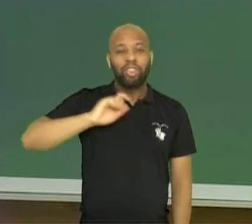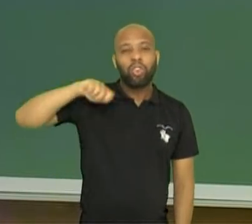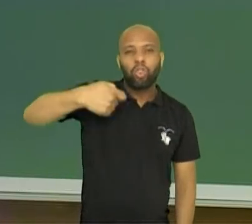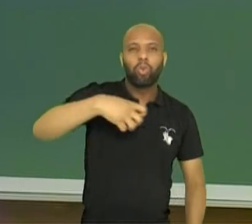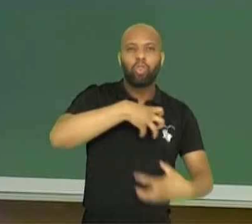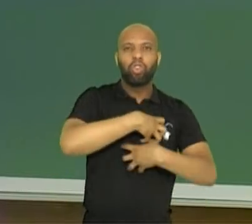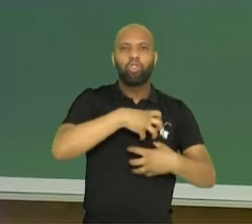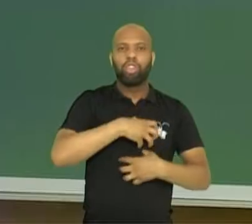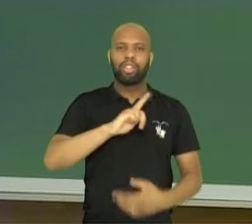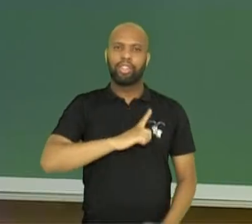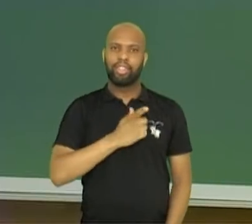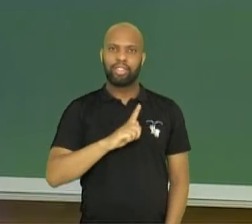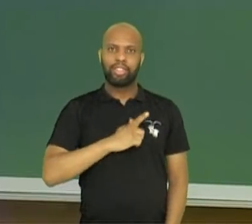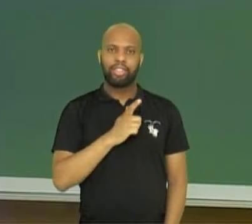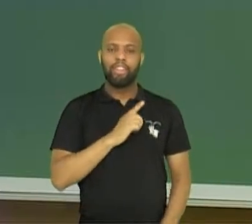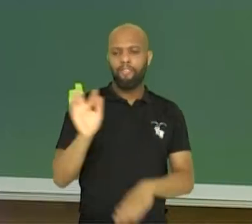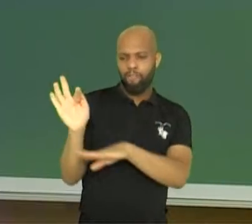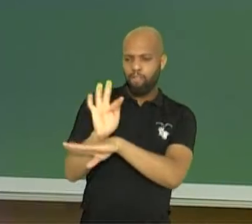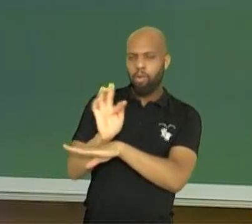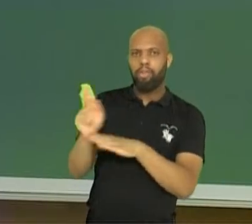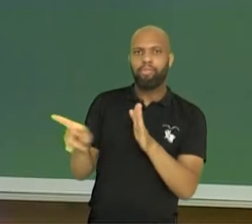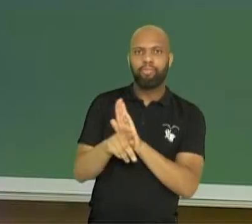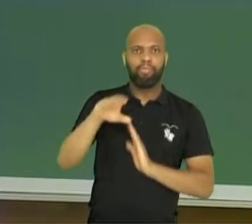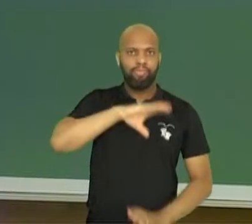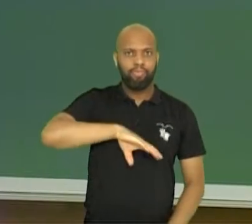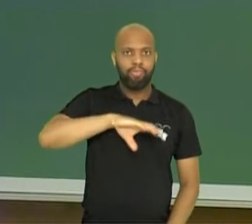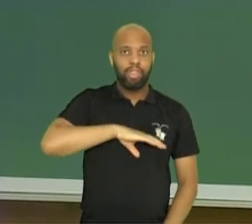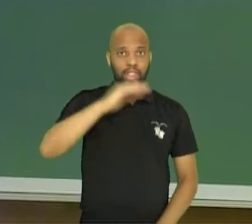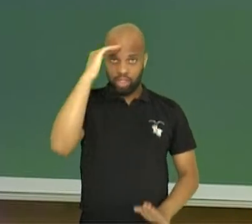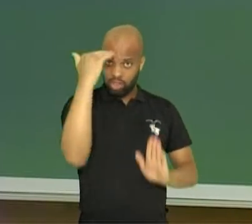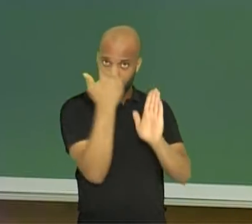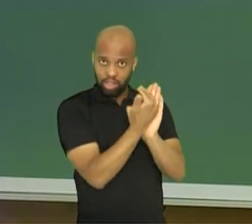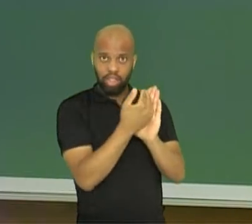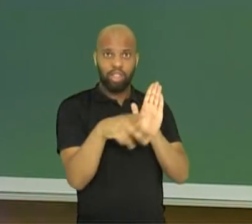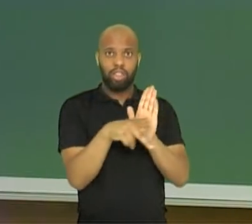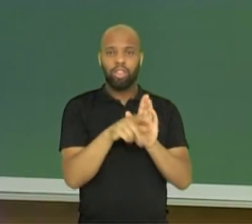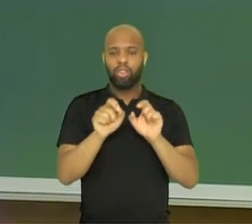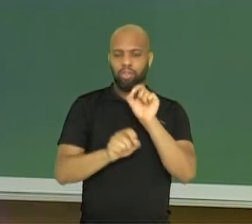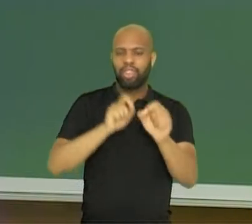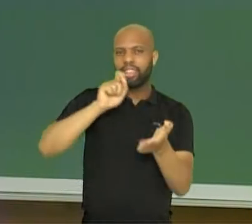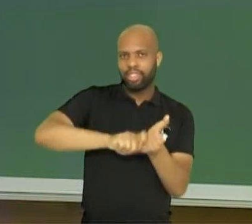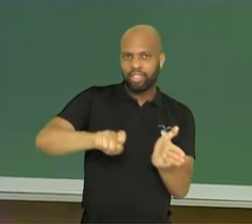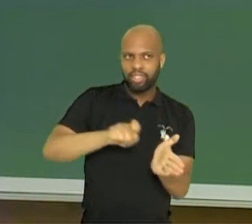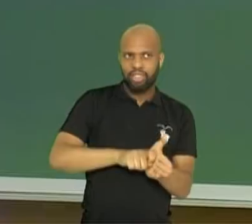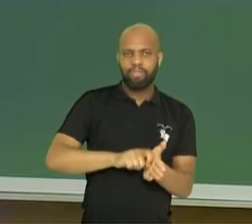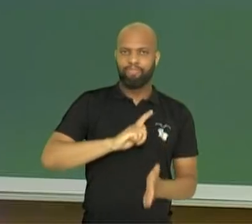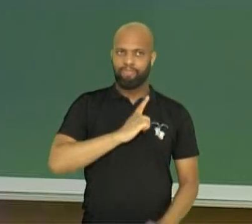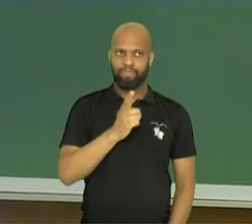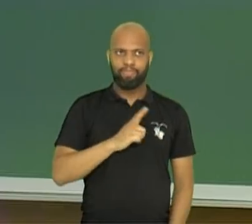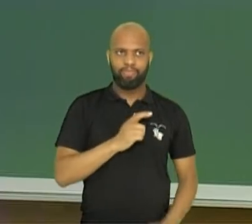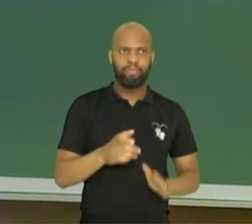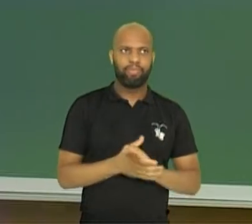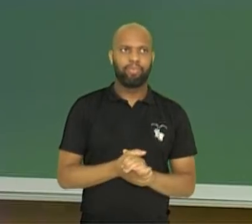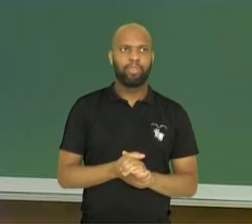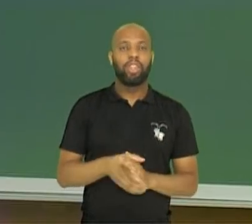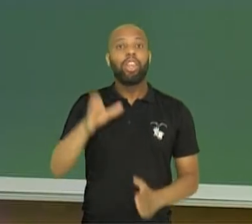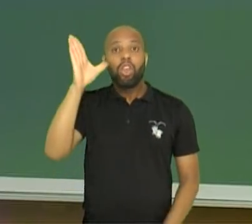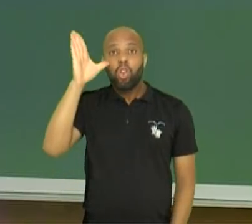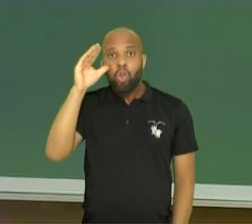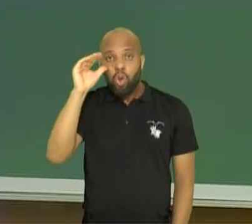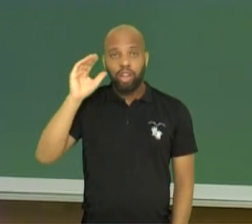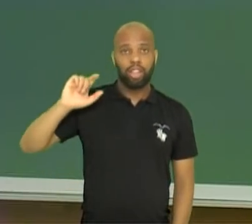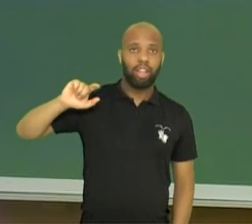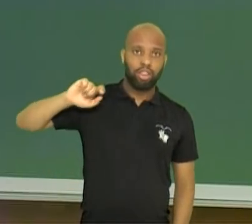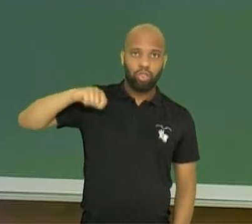norma padrão da língua portuguesa, que obedeça, né, esteja de acordo com a escrita padrão. Bom, uma curiosidade